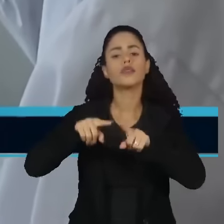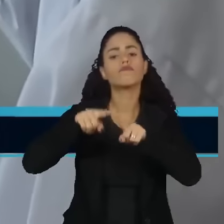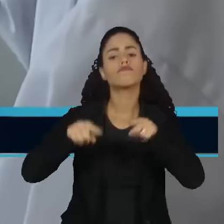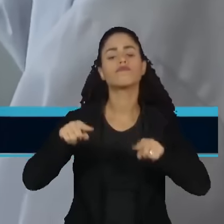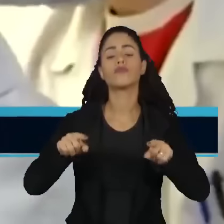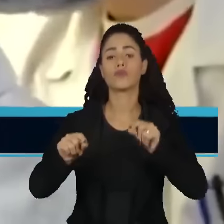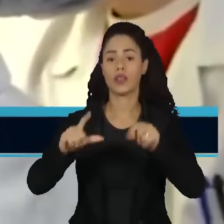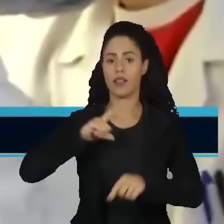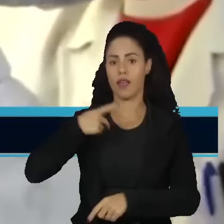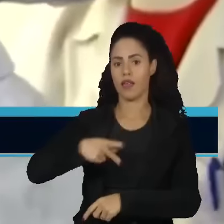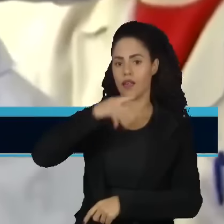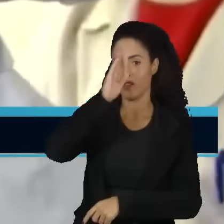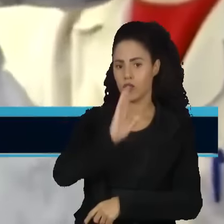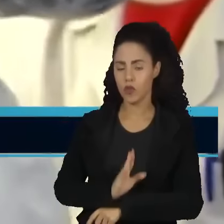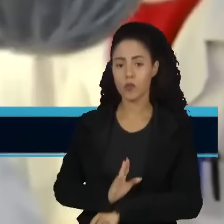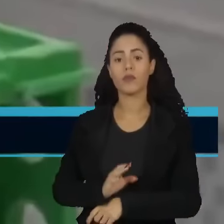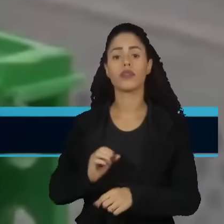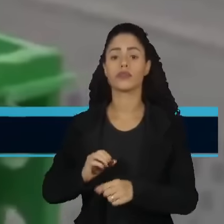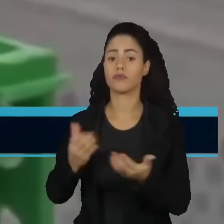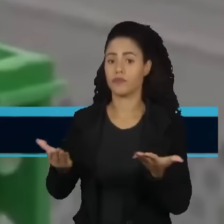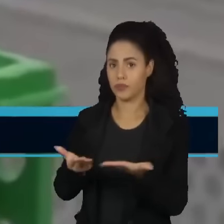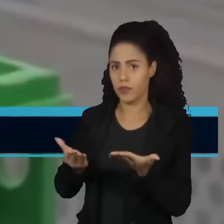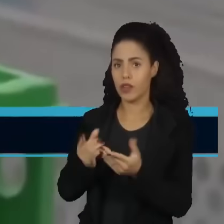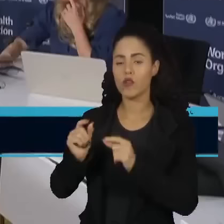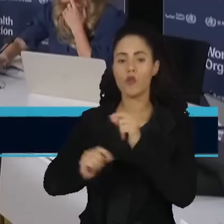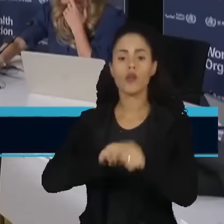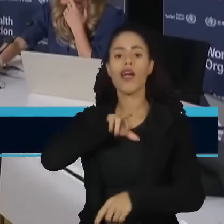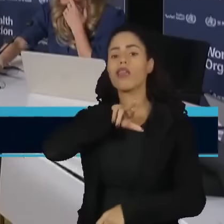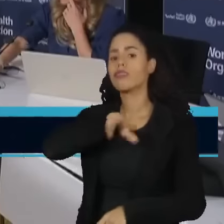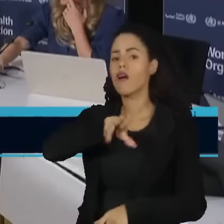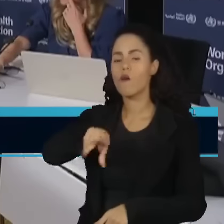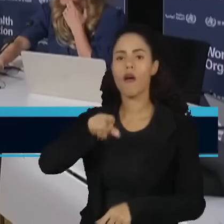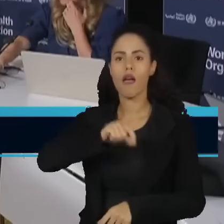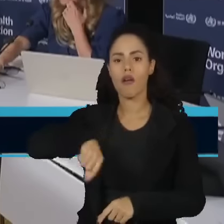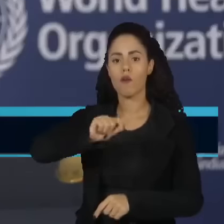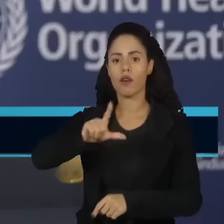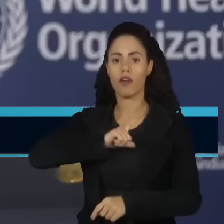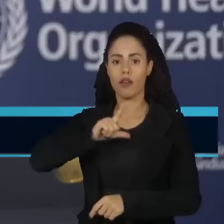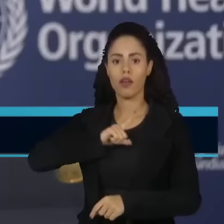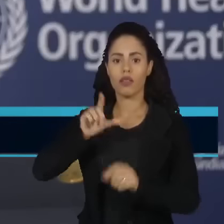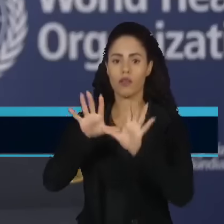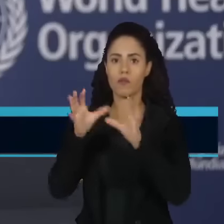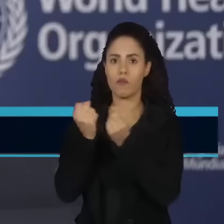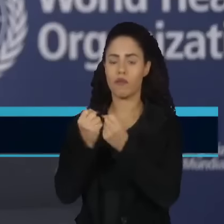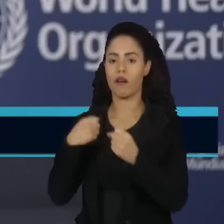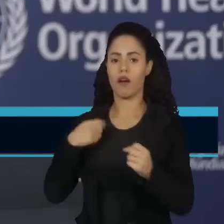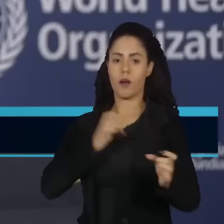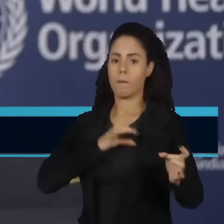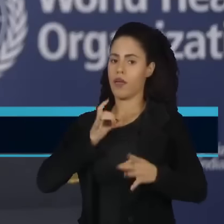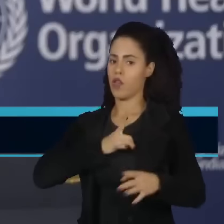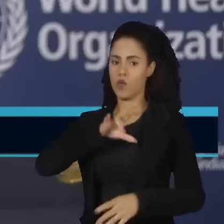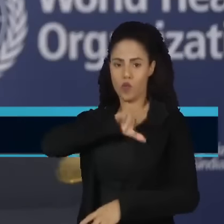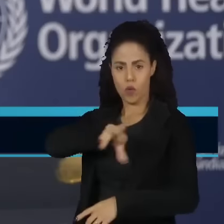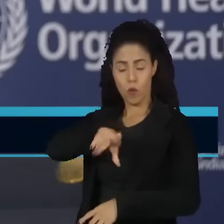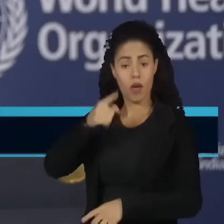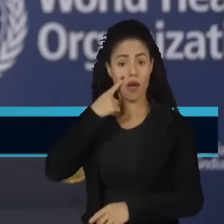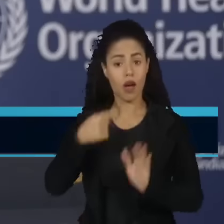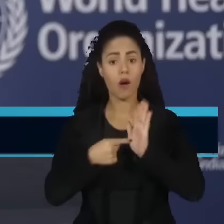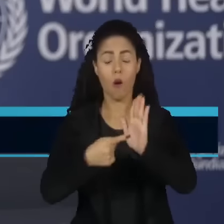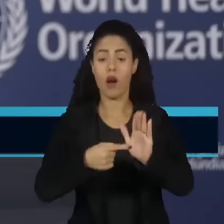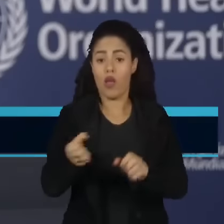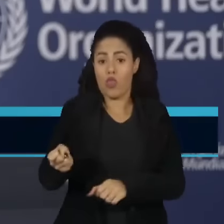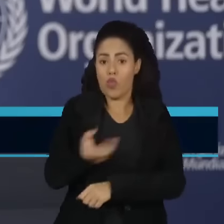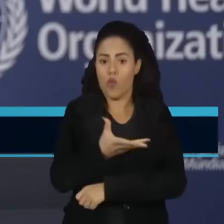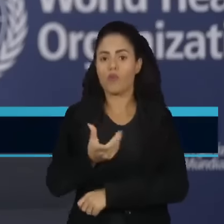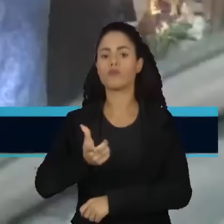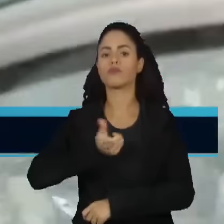presente no Brasil a CPA 2 não é a que causa apreensão na Organização Mundial de Saúde o novo suto